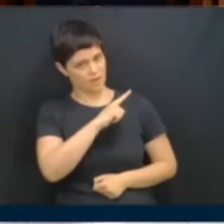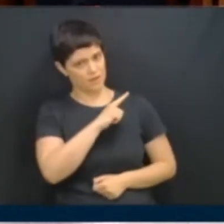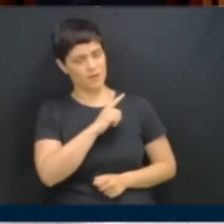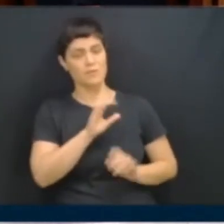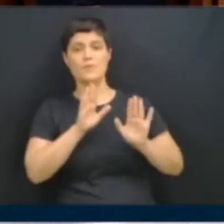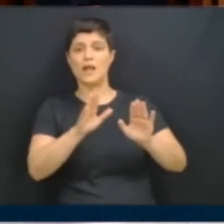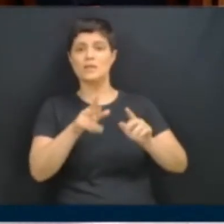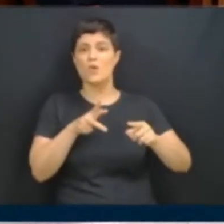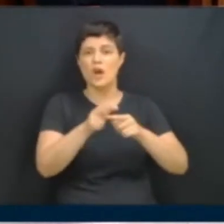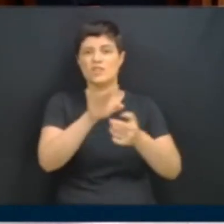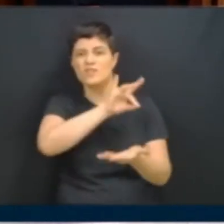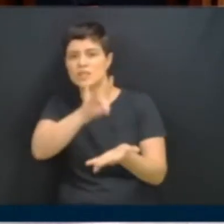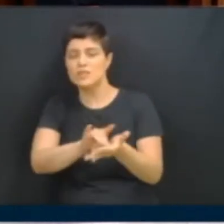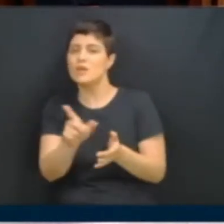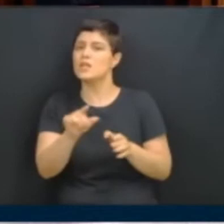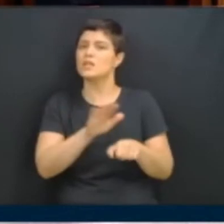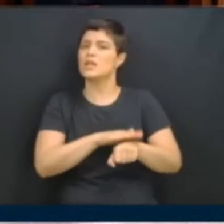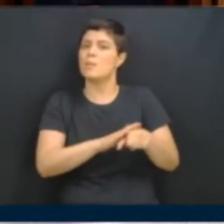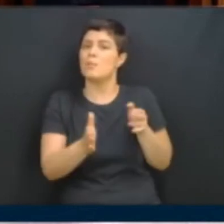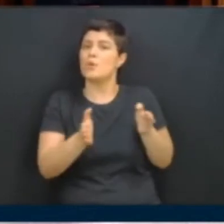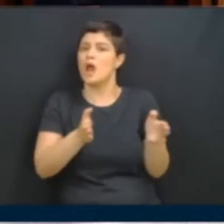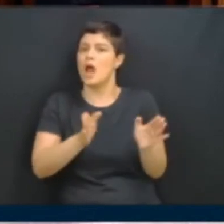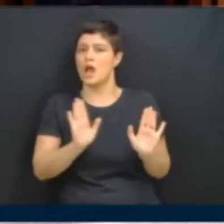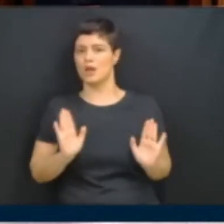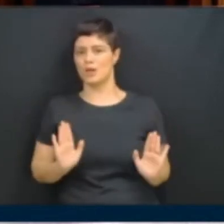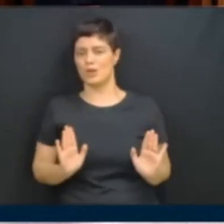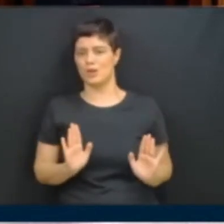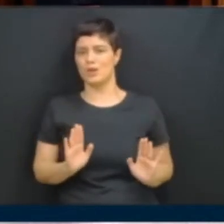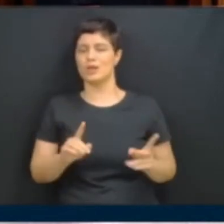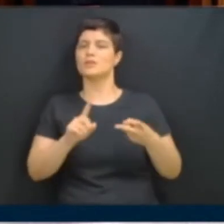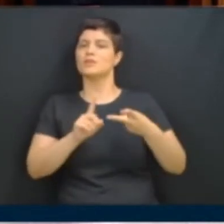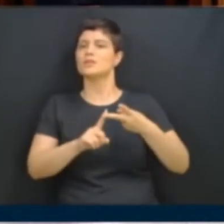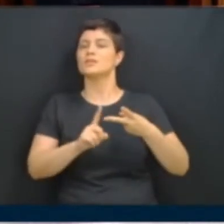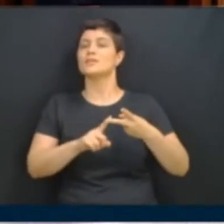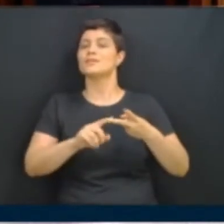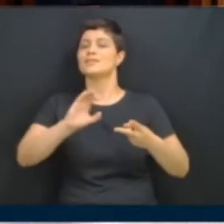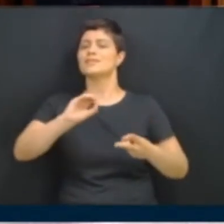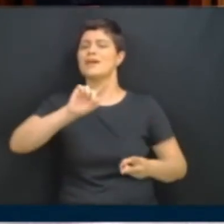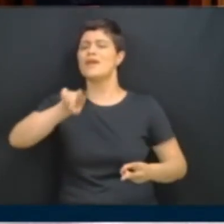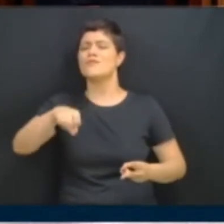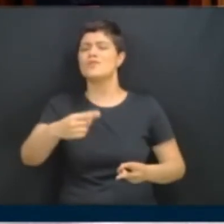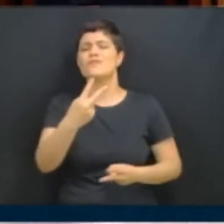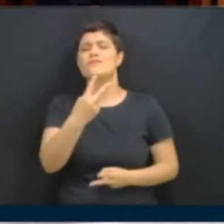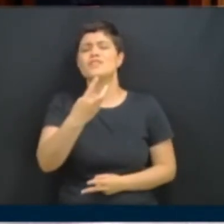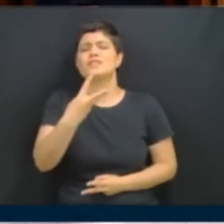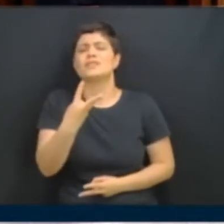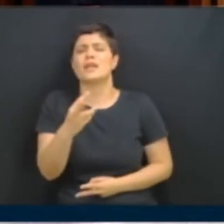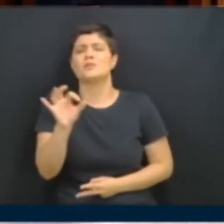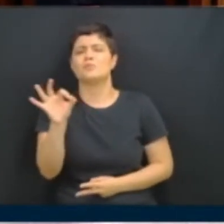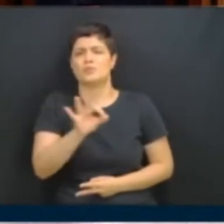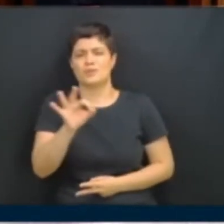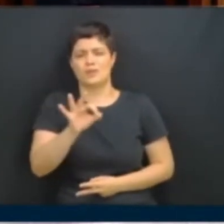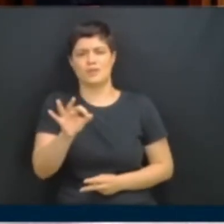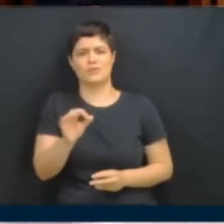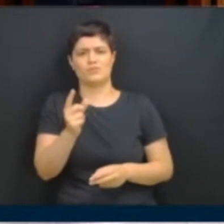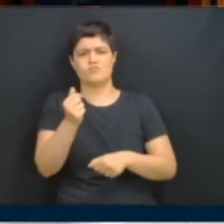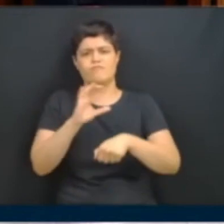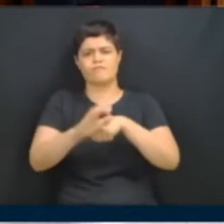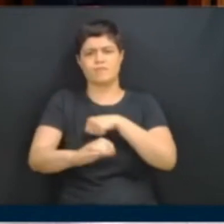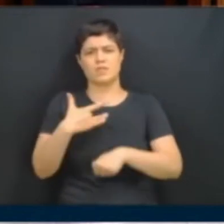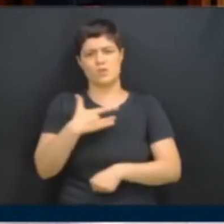temporário. Segundo, ele representa 0,23% da saúde. É